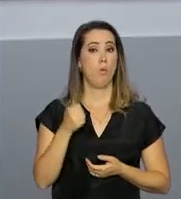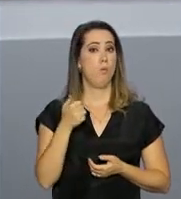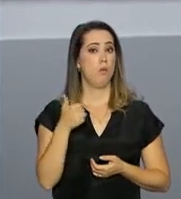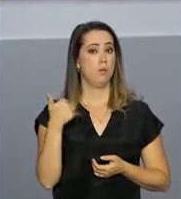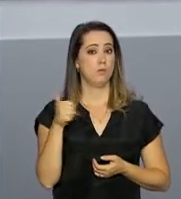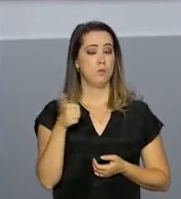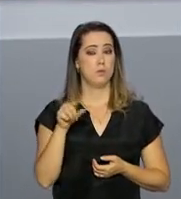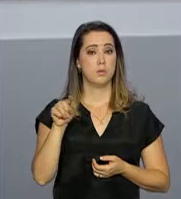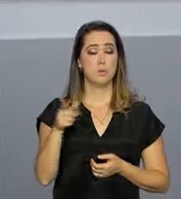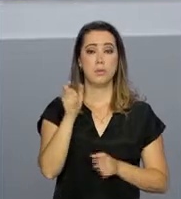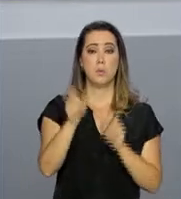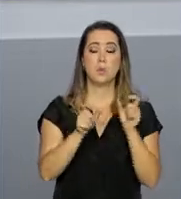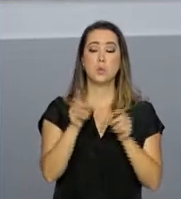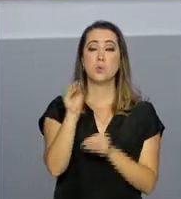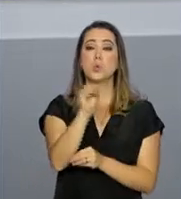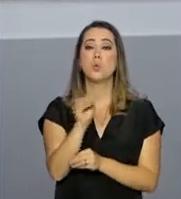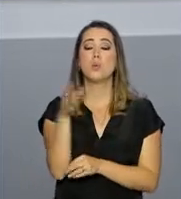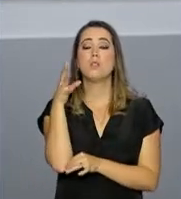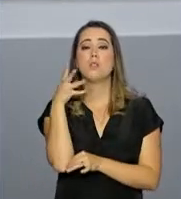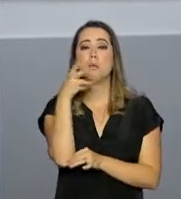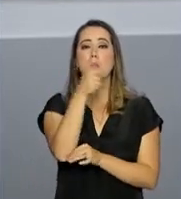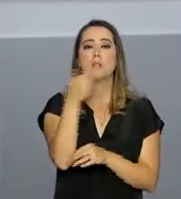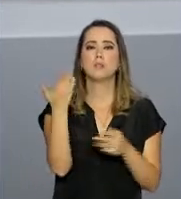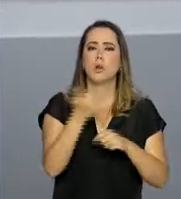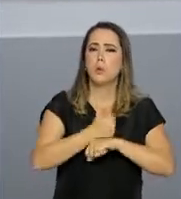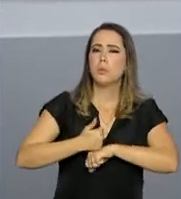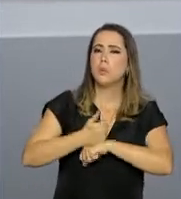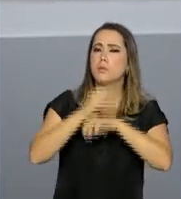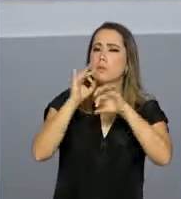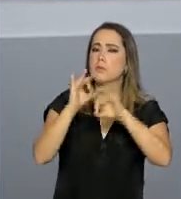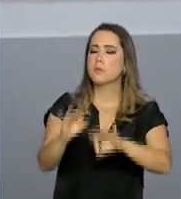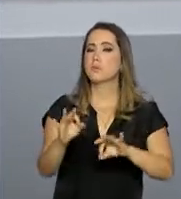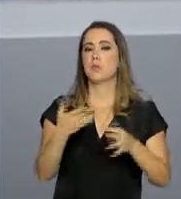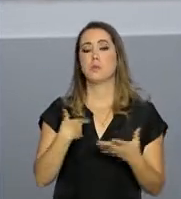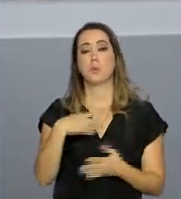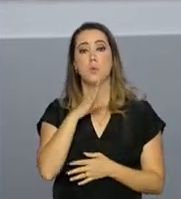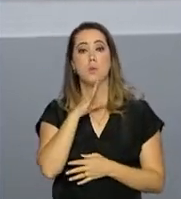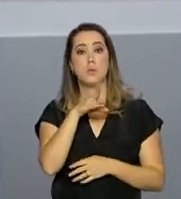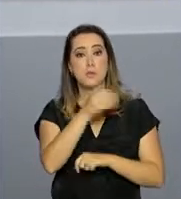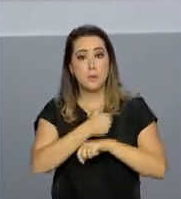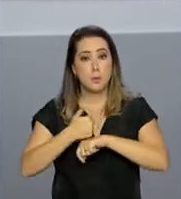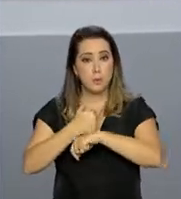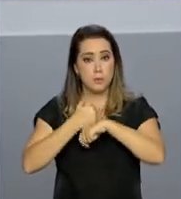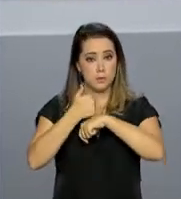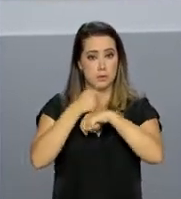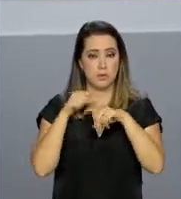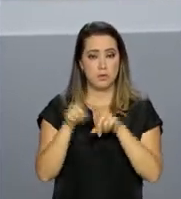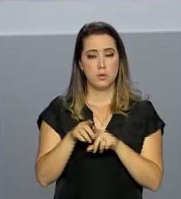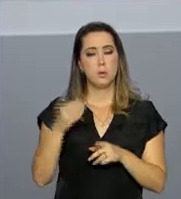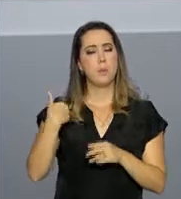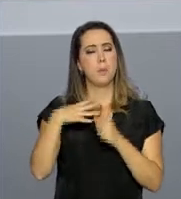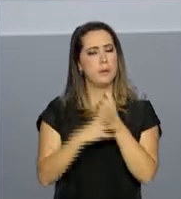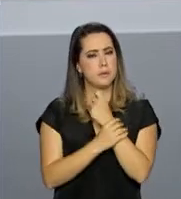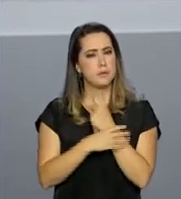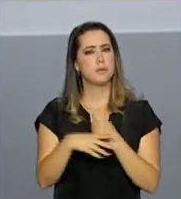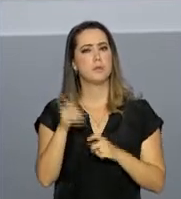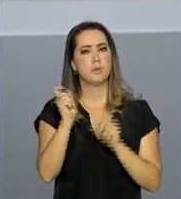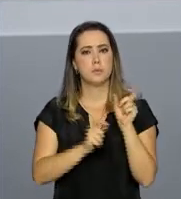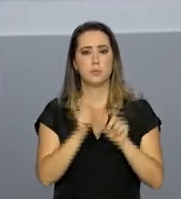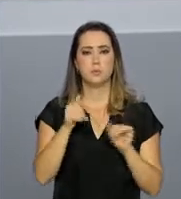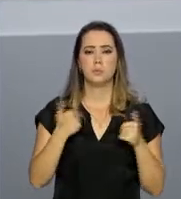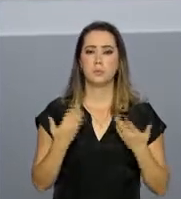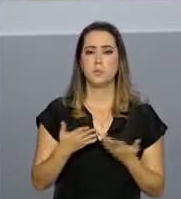mil esteticistas tiveram a profissão regulamentada a medida traz reconhecimento para a categoria e mais segurança para o cliente